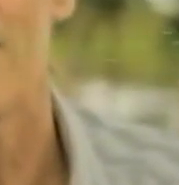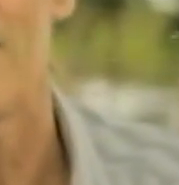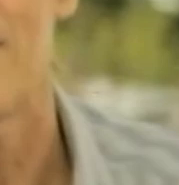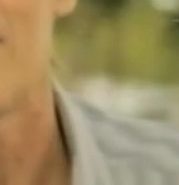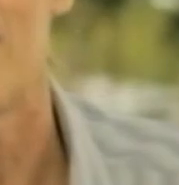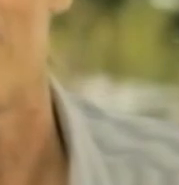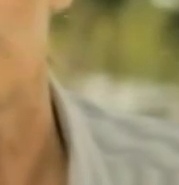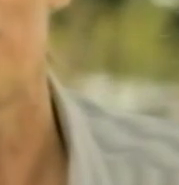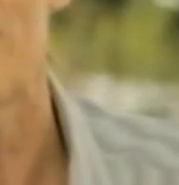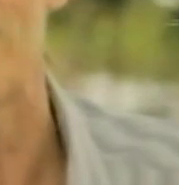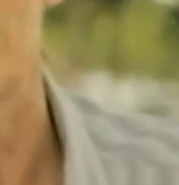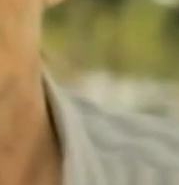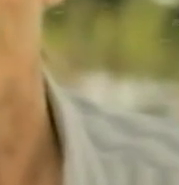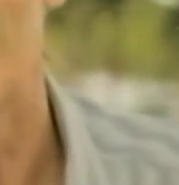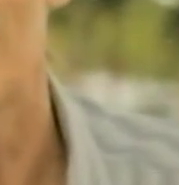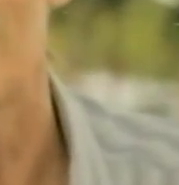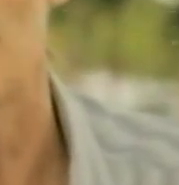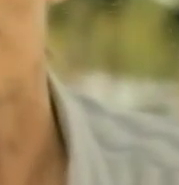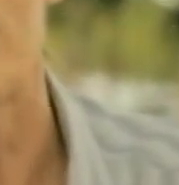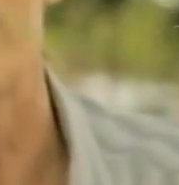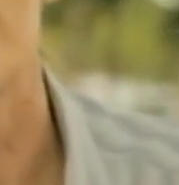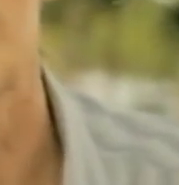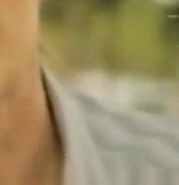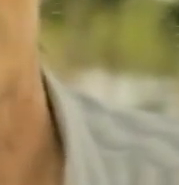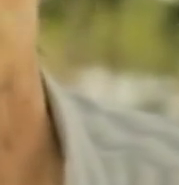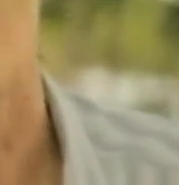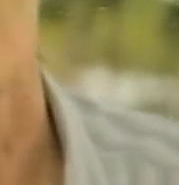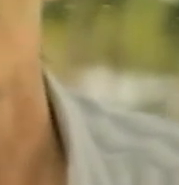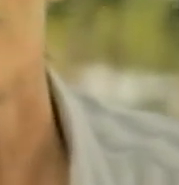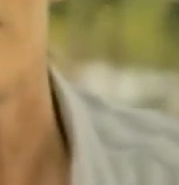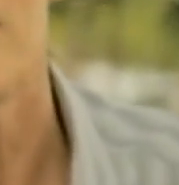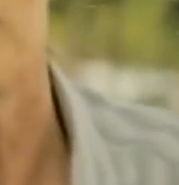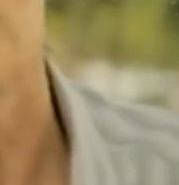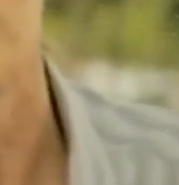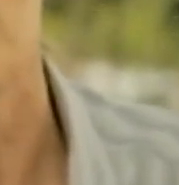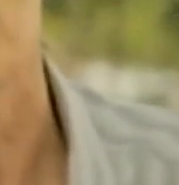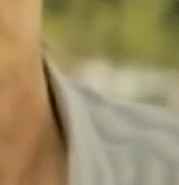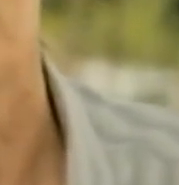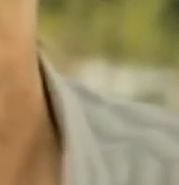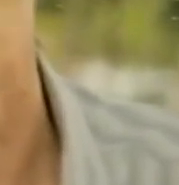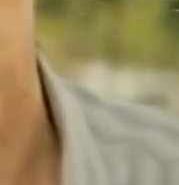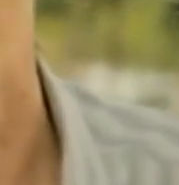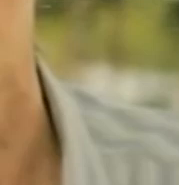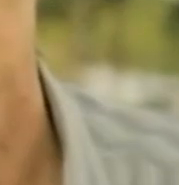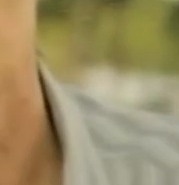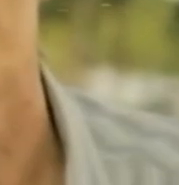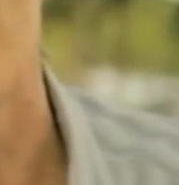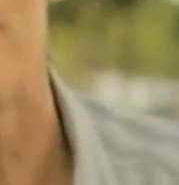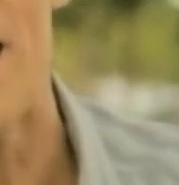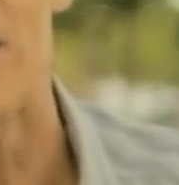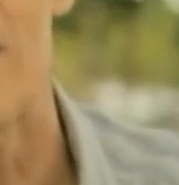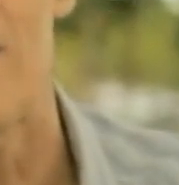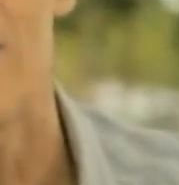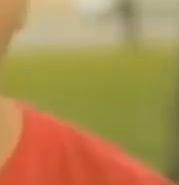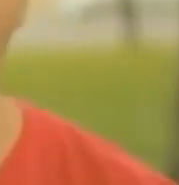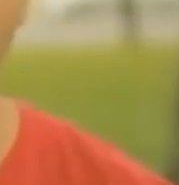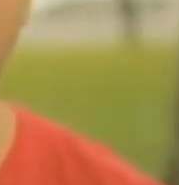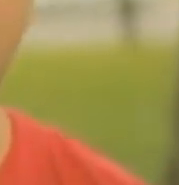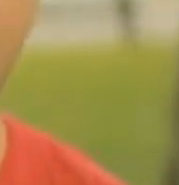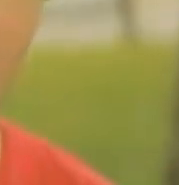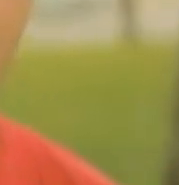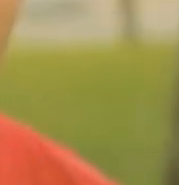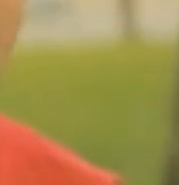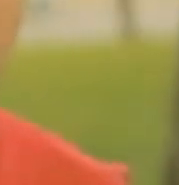mera expectativa ou assertiva intelectual e me fez colocá-lo na prática.